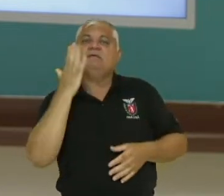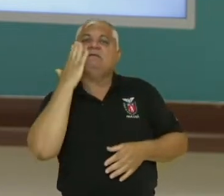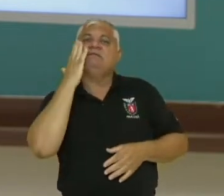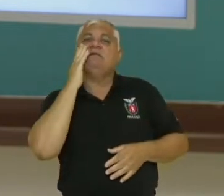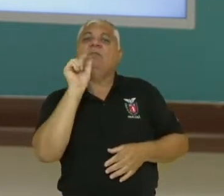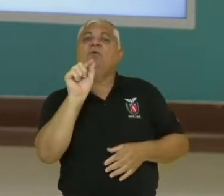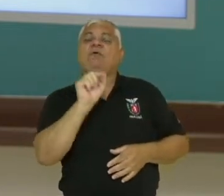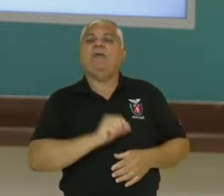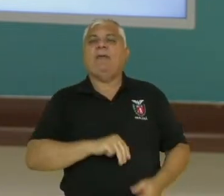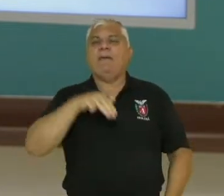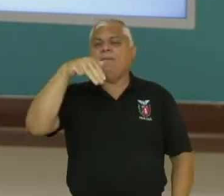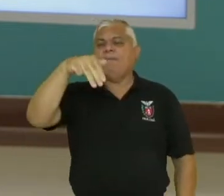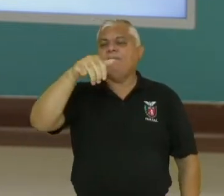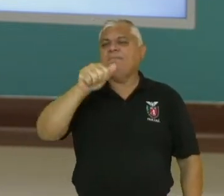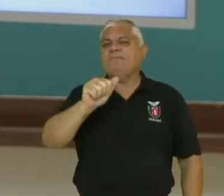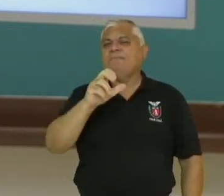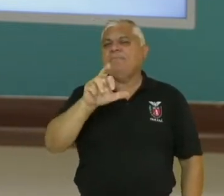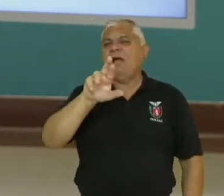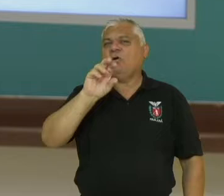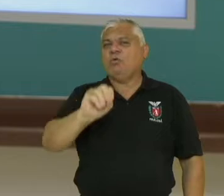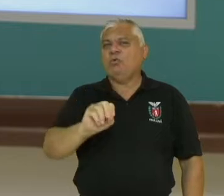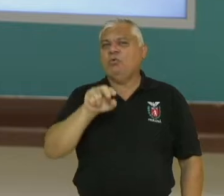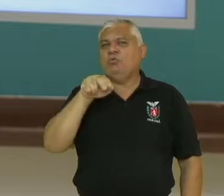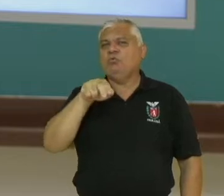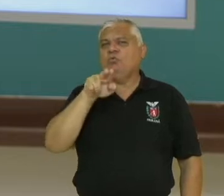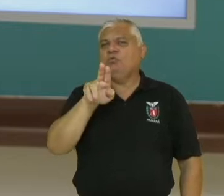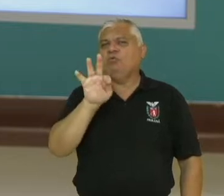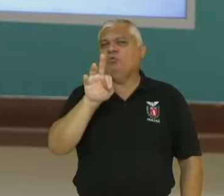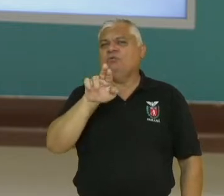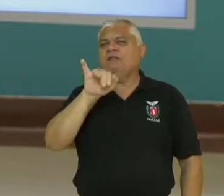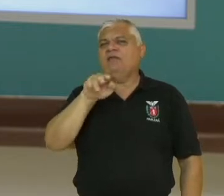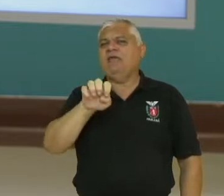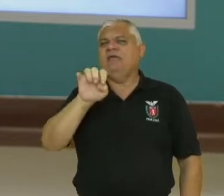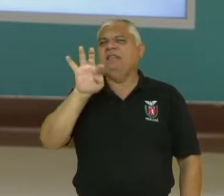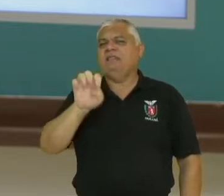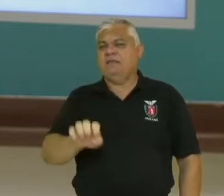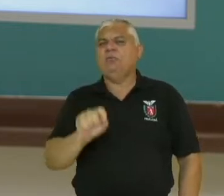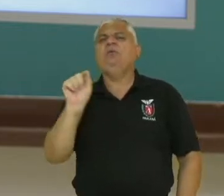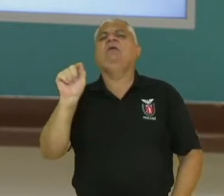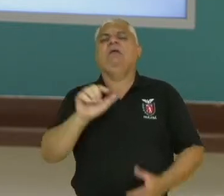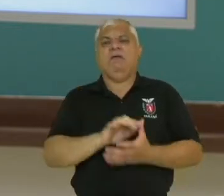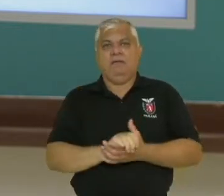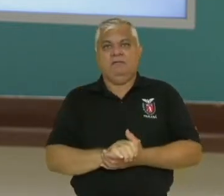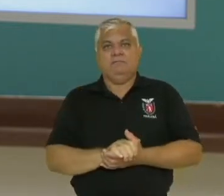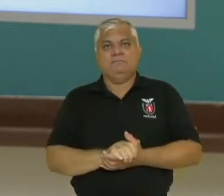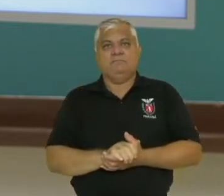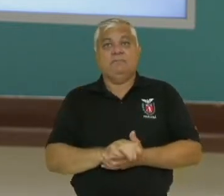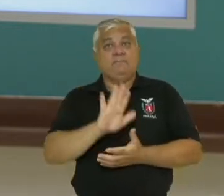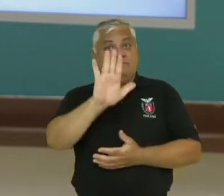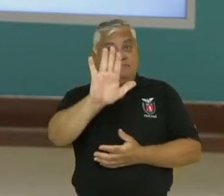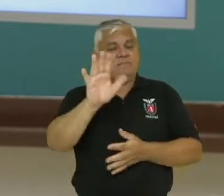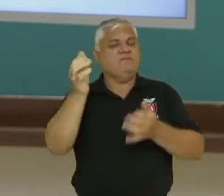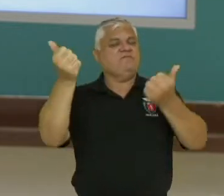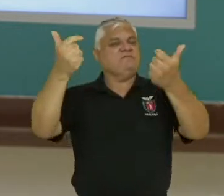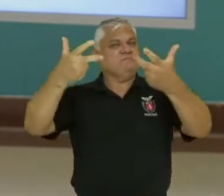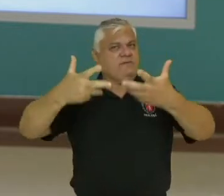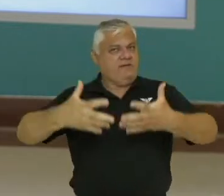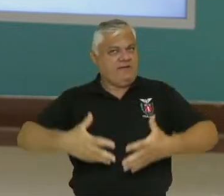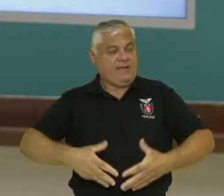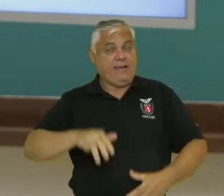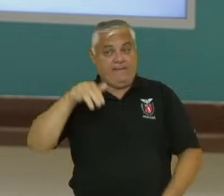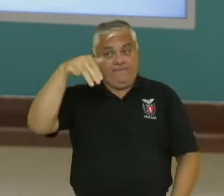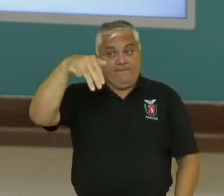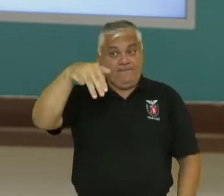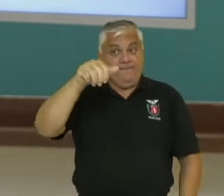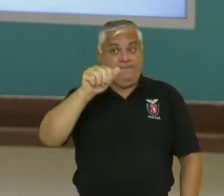significa macronutriente. Mas se você não sabe, eu vou explicar novamente. Mas antes de explicar macro, eu vou